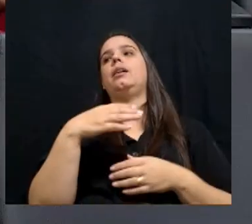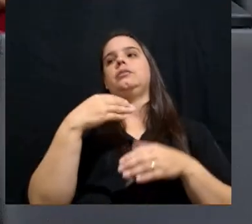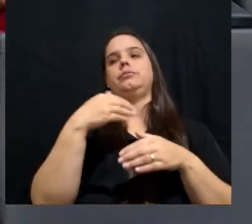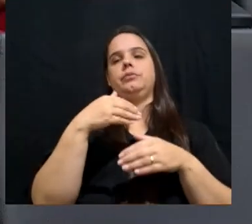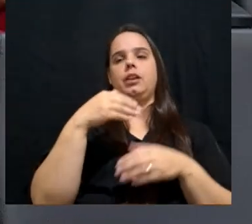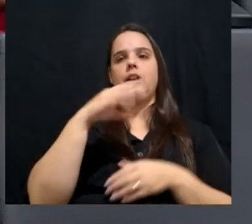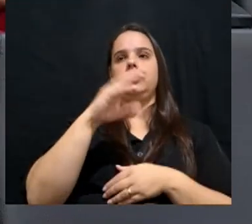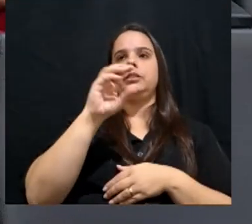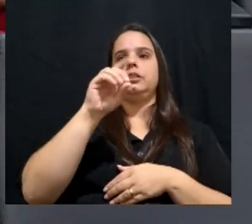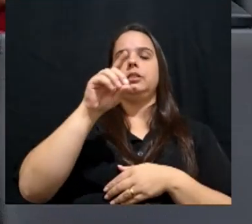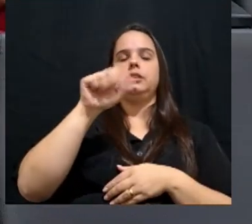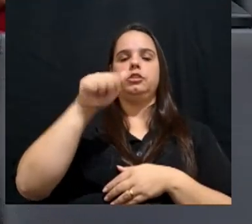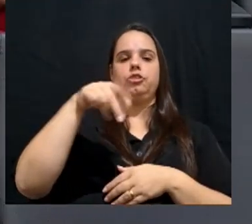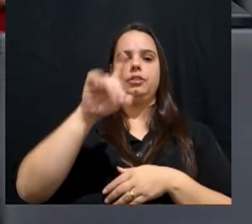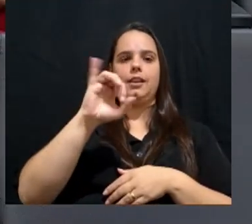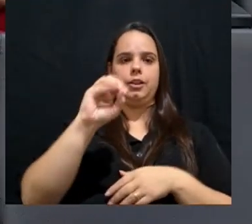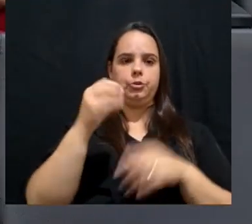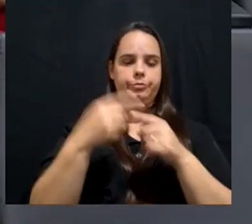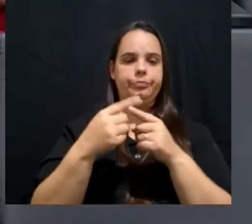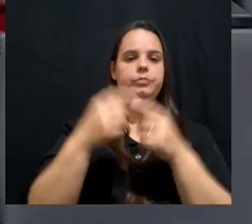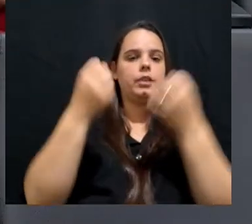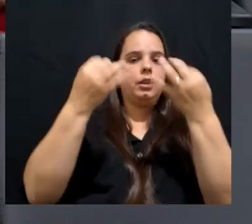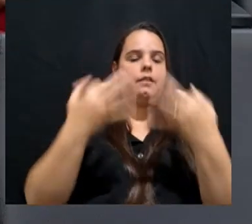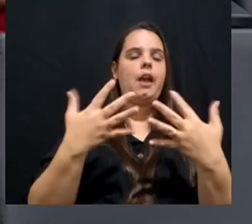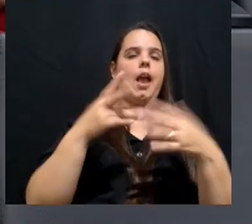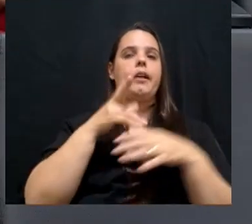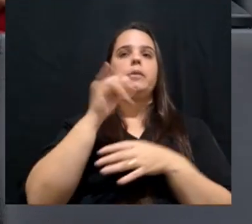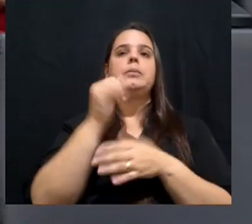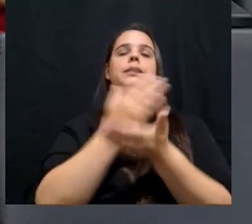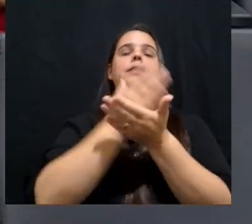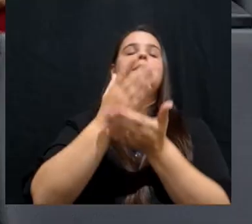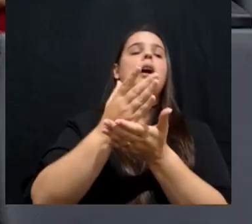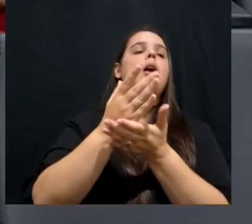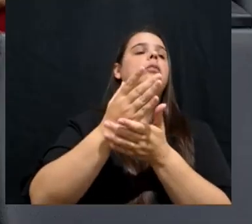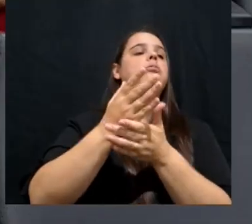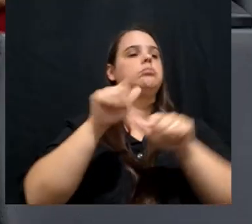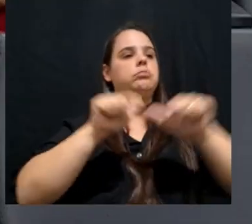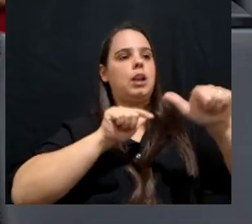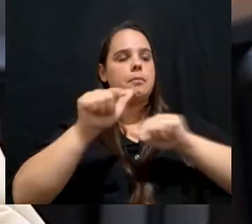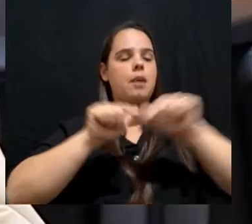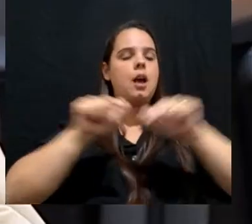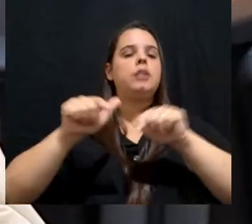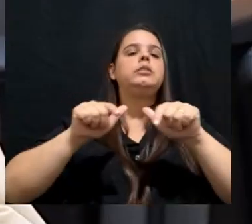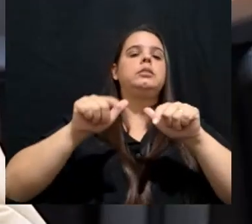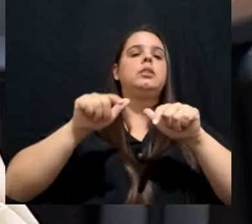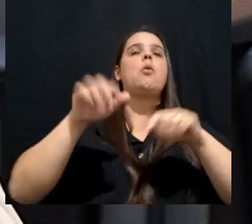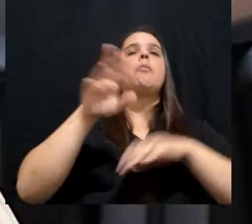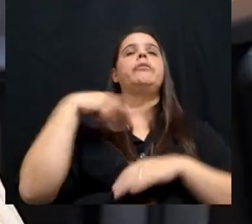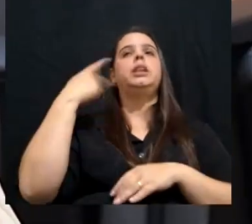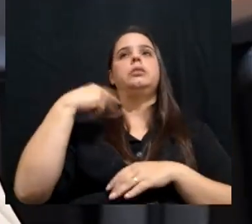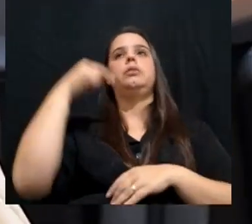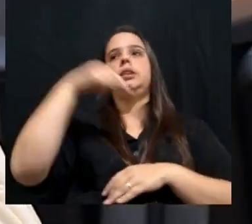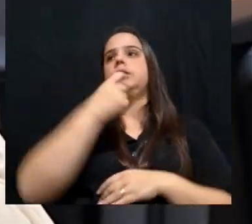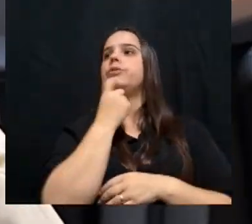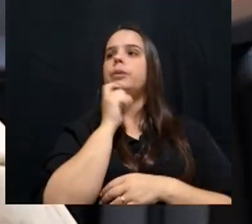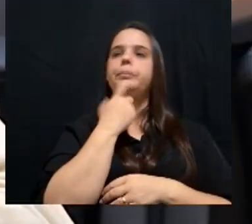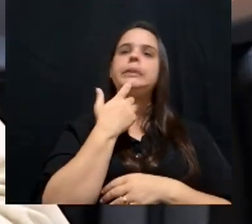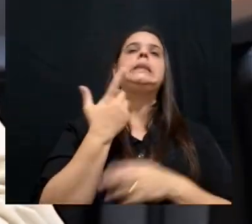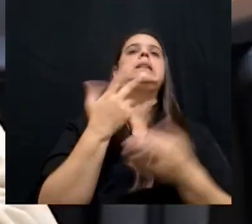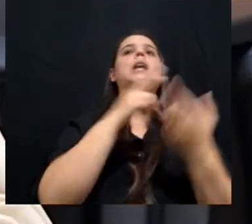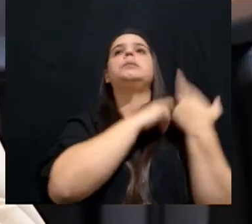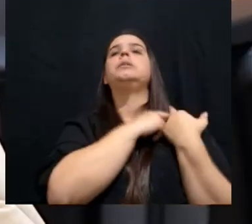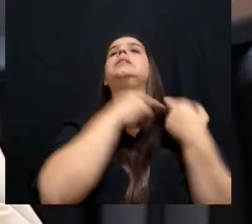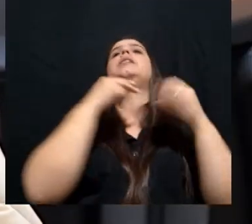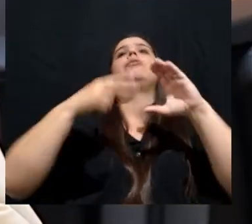uma jornada forte de campanha, né? Mas como vereador aqui na cidade de Campinas, o nosso compromisso com a Câmara, com